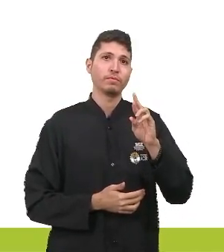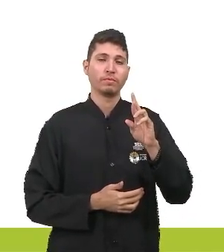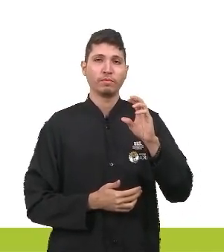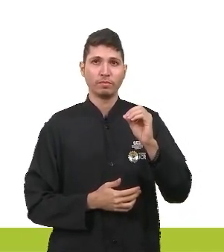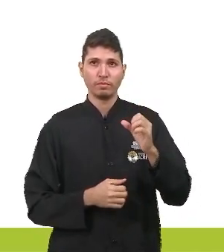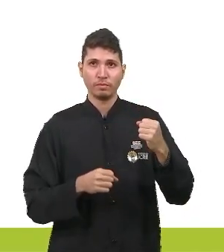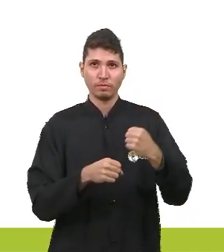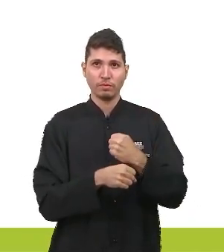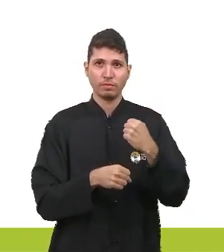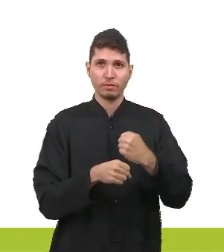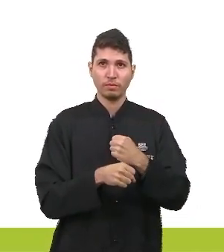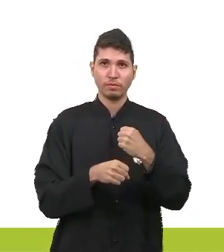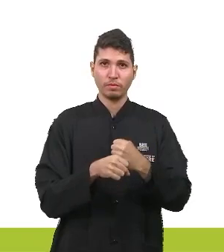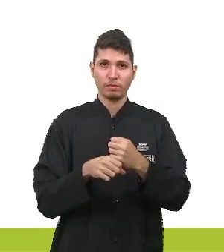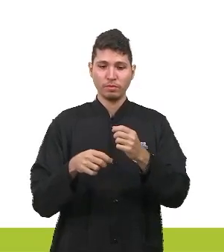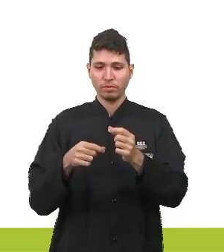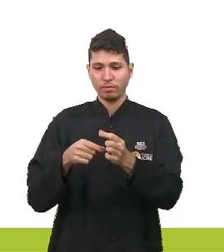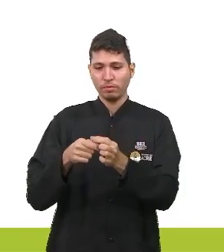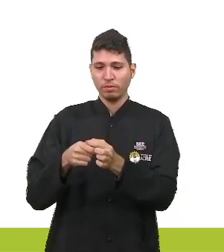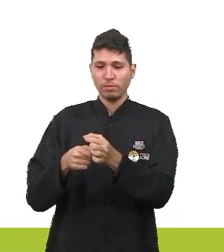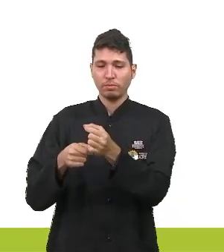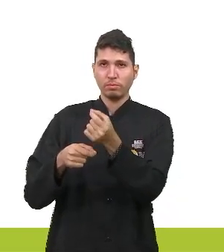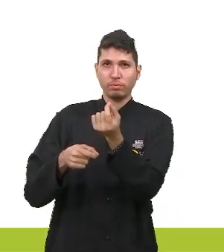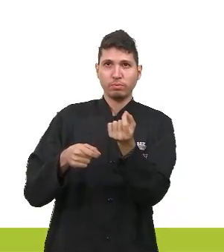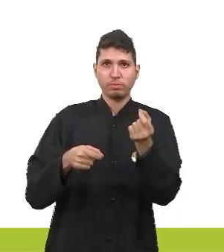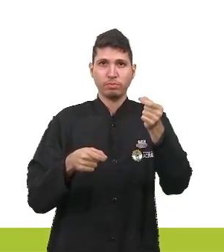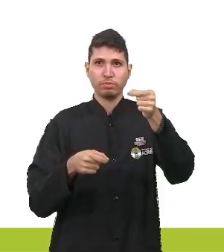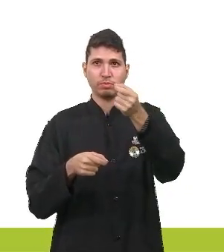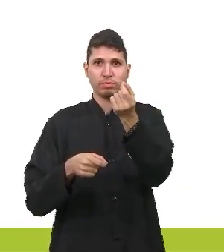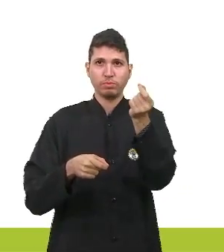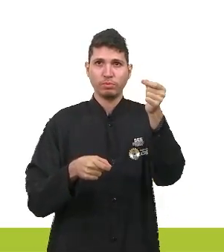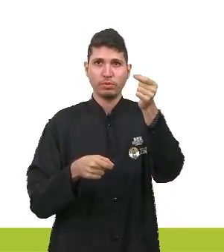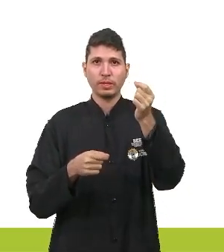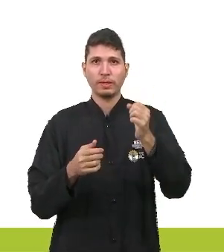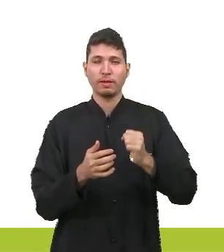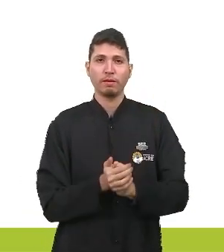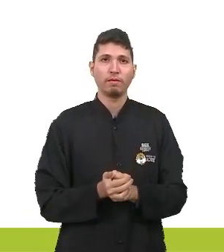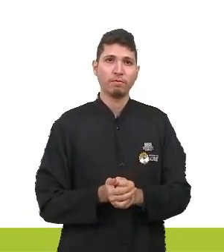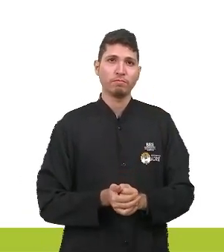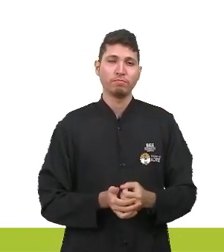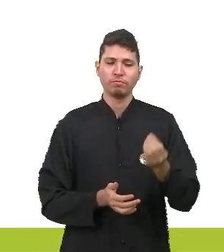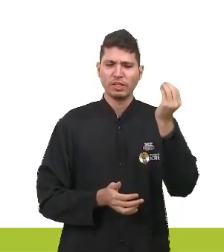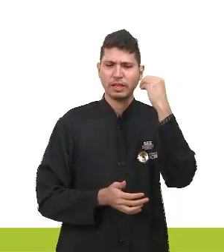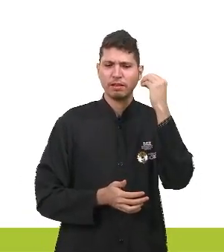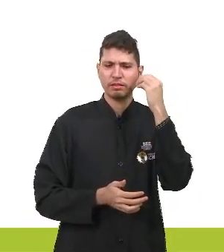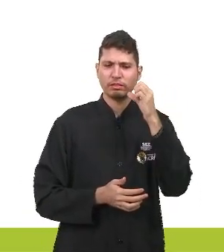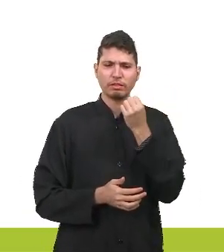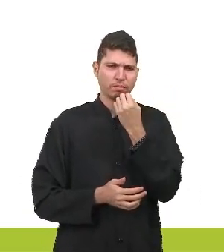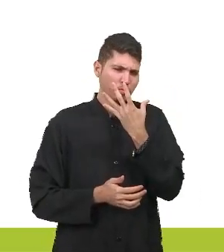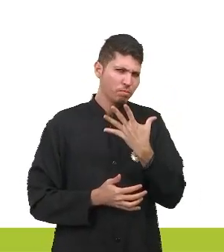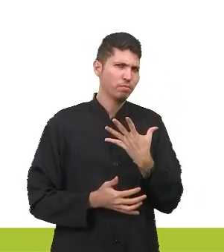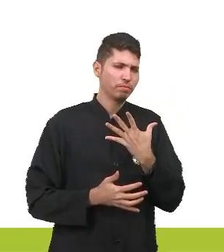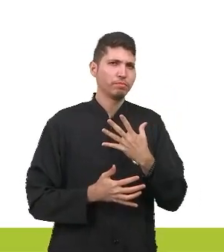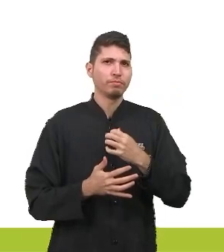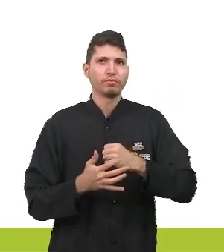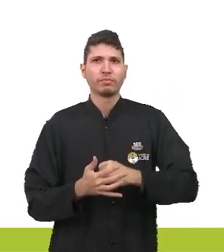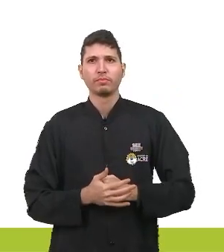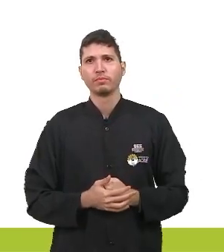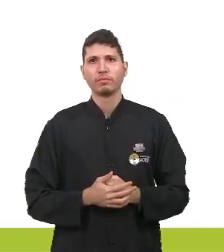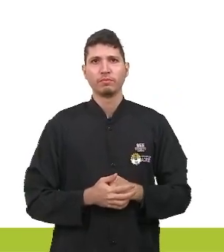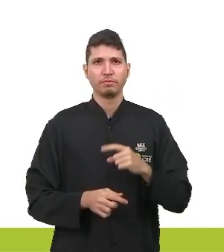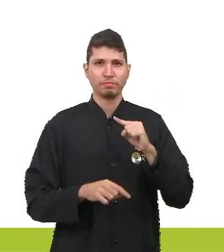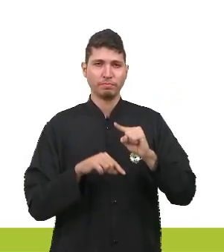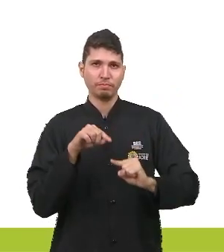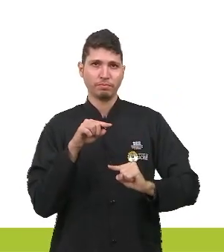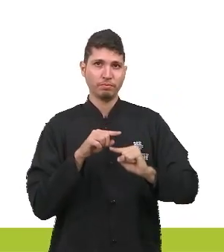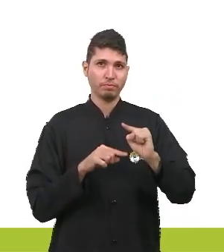Construiu um tubo e colocou alguma coisa lá dentro dele. Vamos ver se está funcionando. E aí, esse material